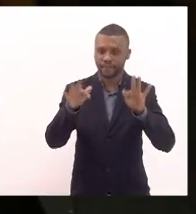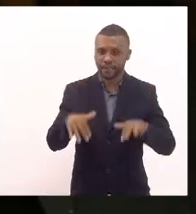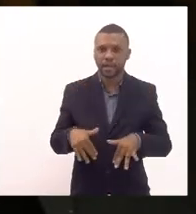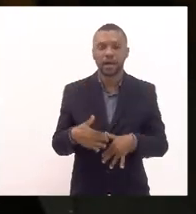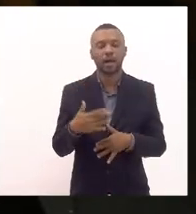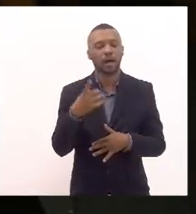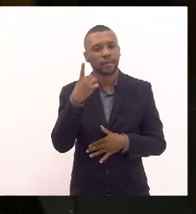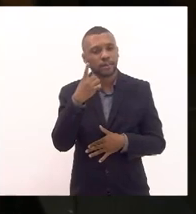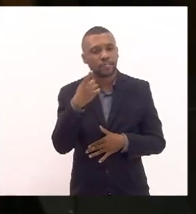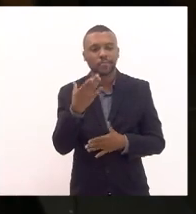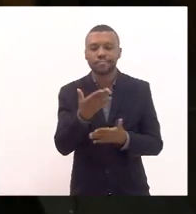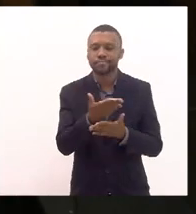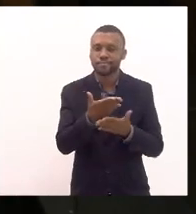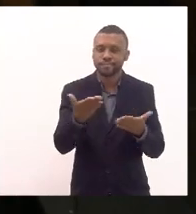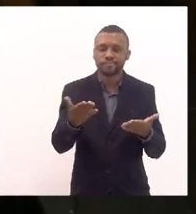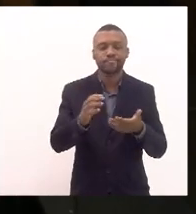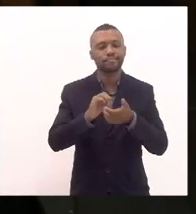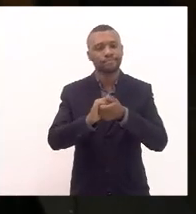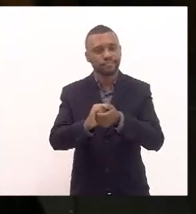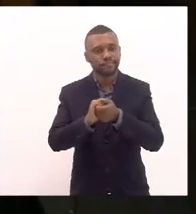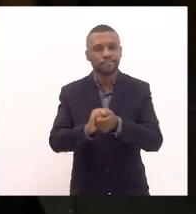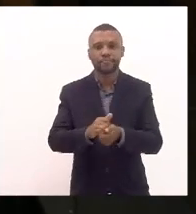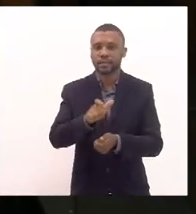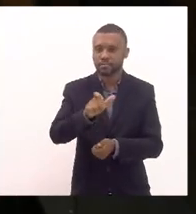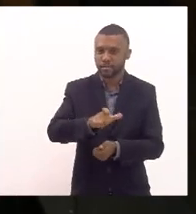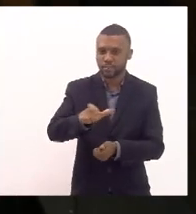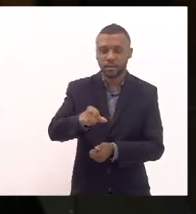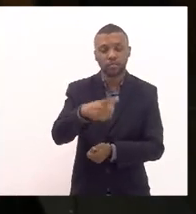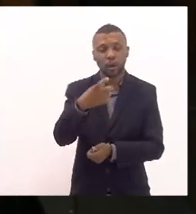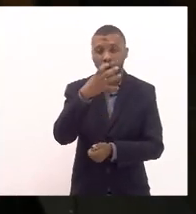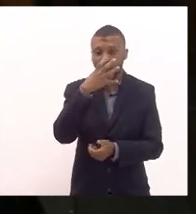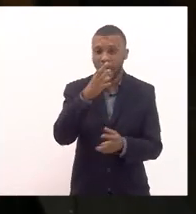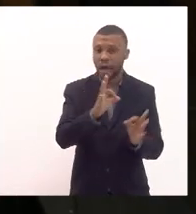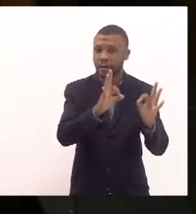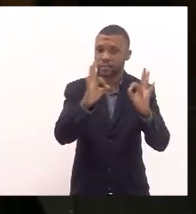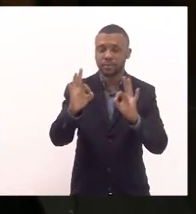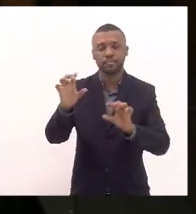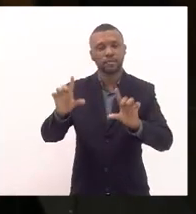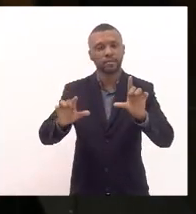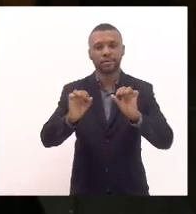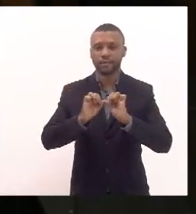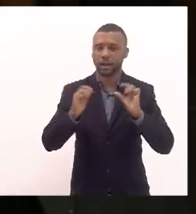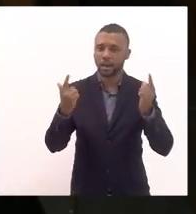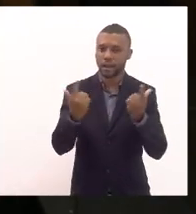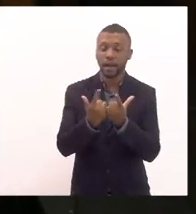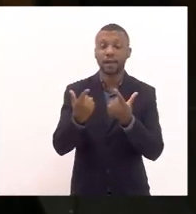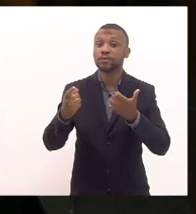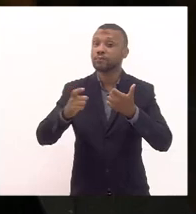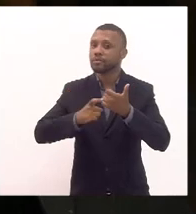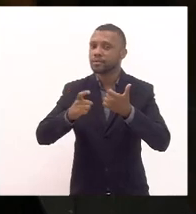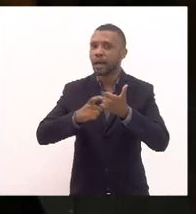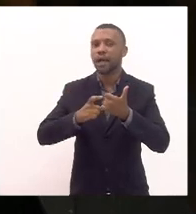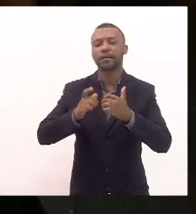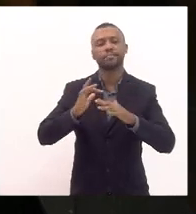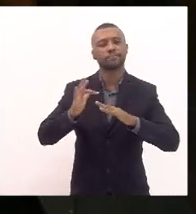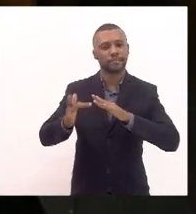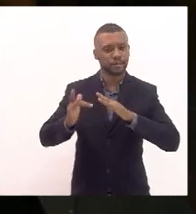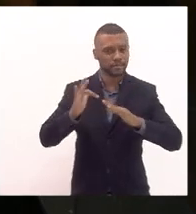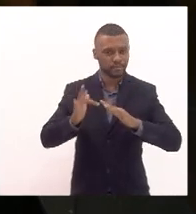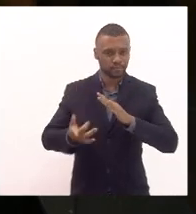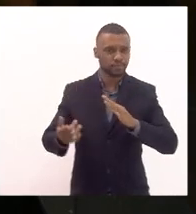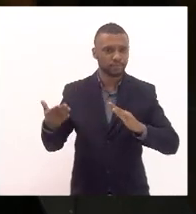Eurico cidadãos e cidadãs que nos assistem pela TV alerj nos seguem pelas redes